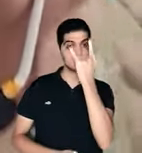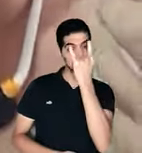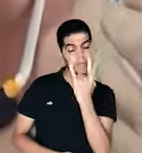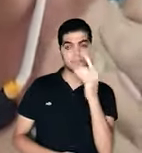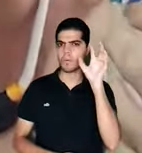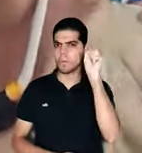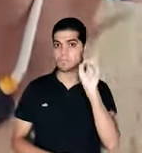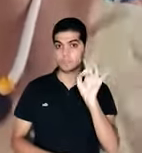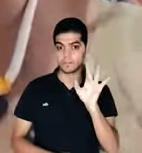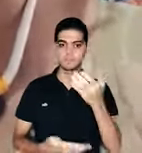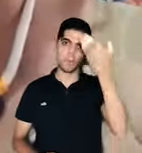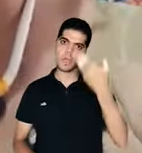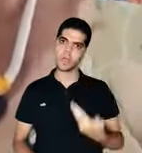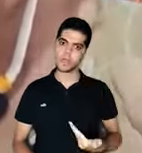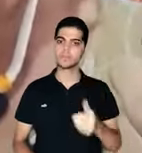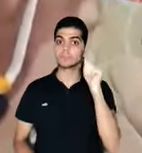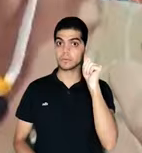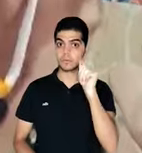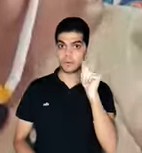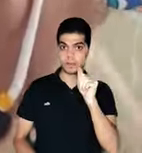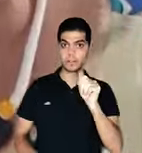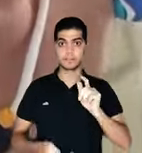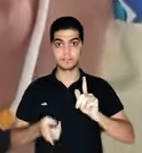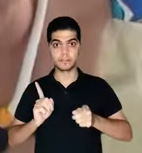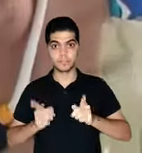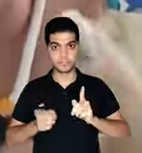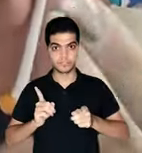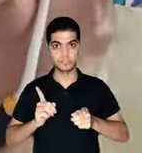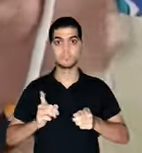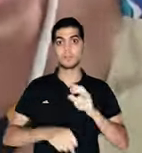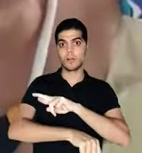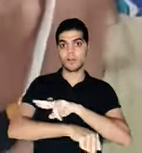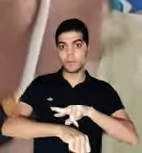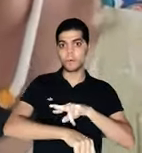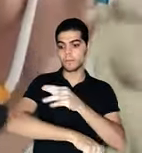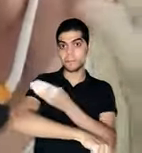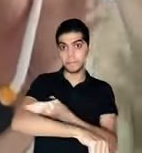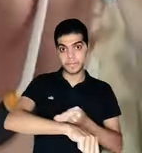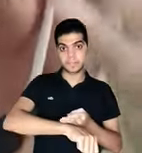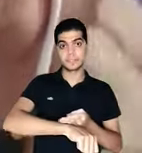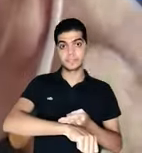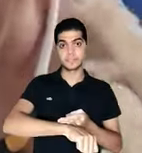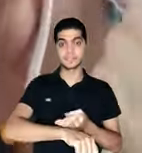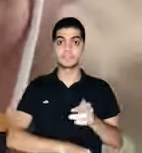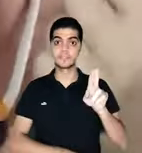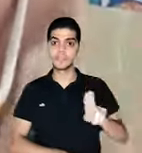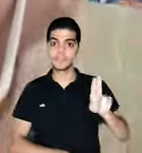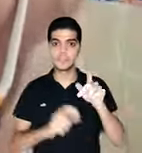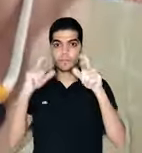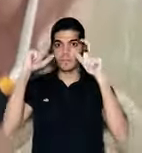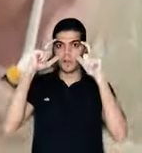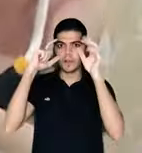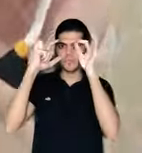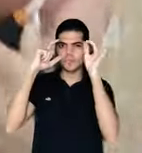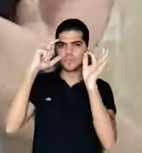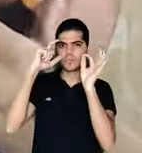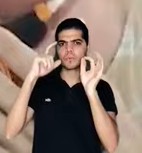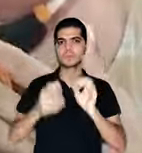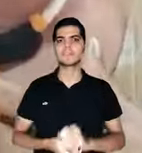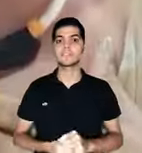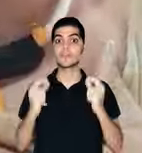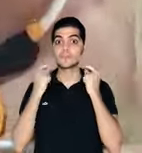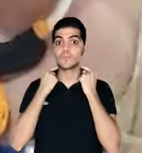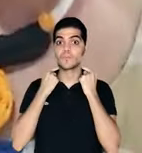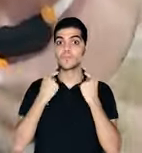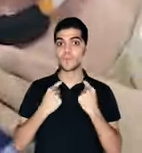é importante dizer que sou uma mulher a travesti branca que eu uso óculos de aro fino